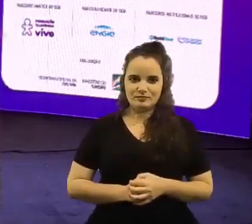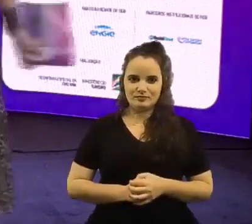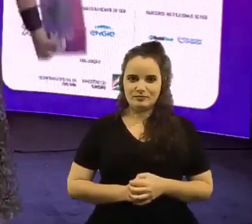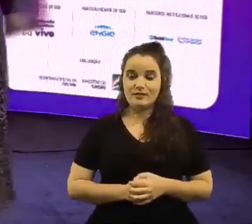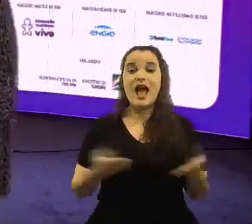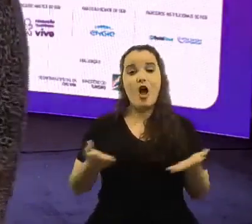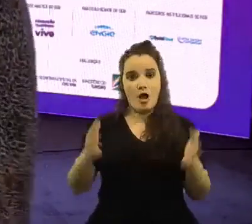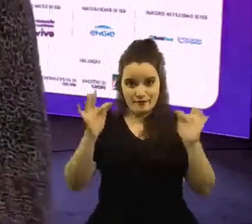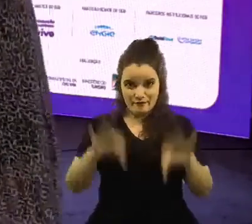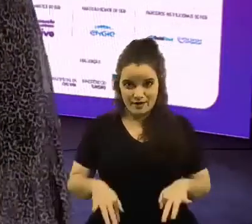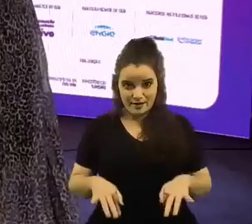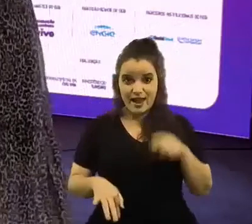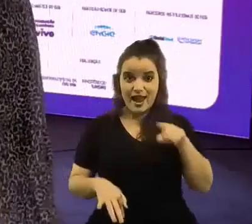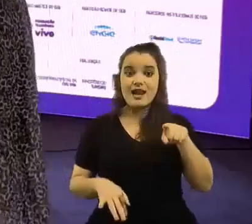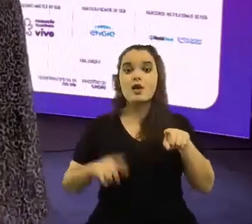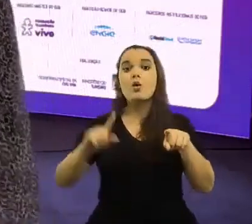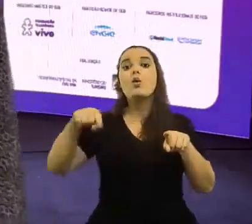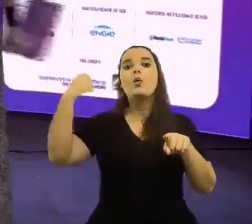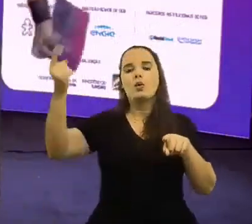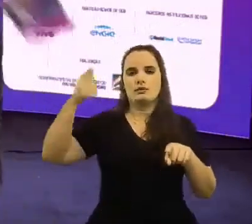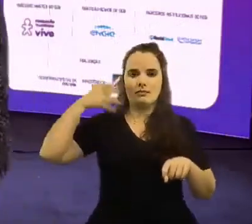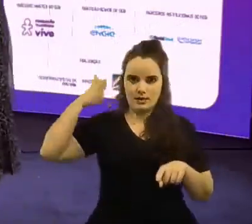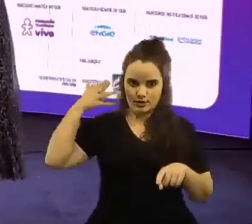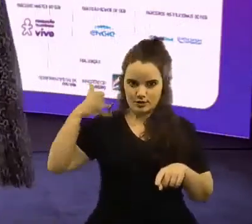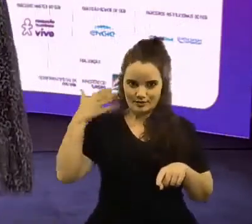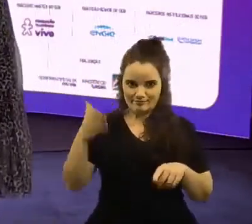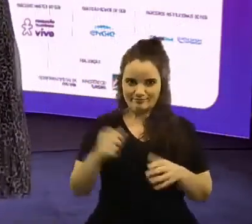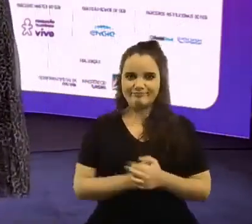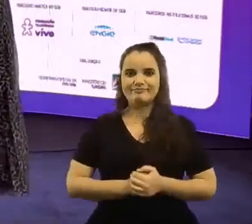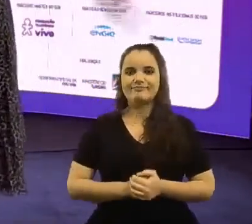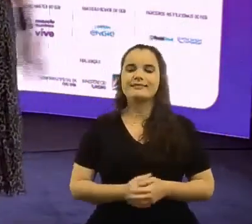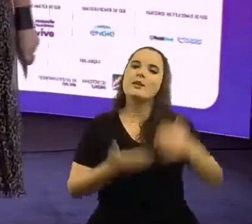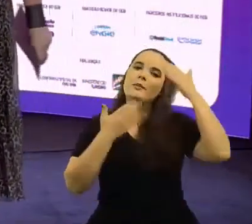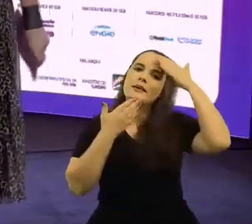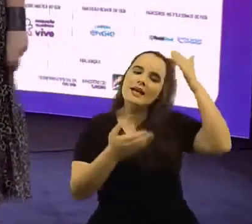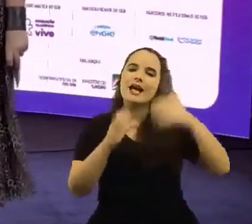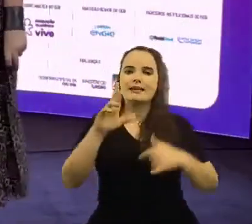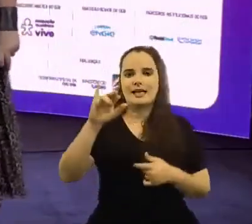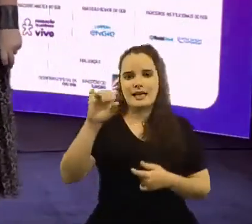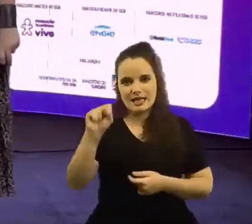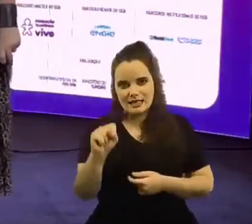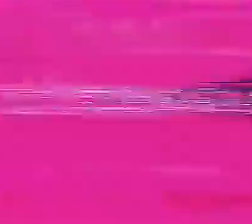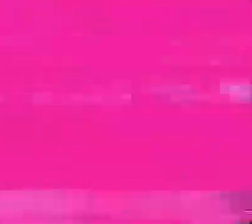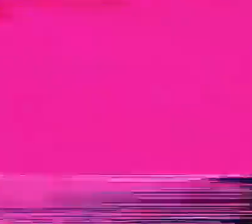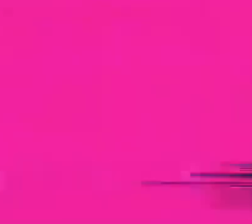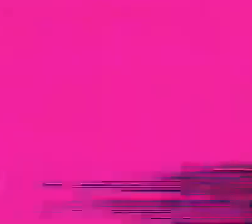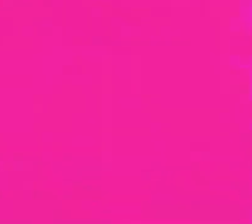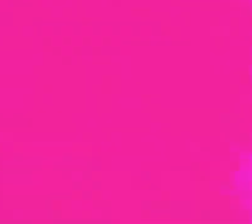próximo painel, gente. Gente, obrigada, Cris, obrigada, Tani. Time.